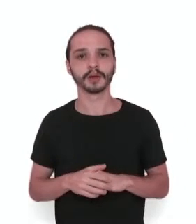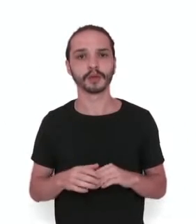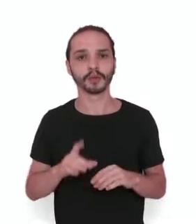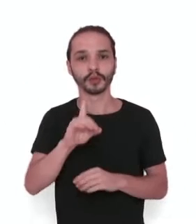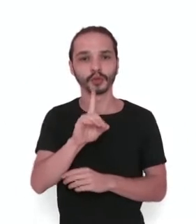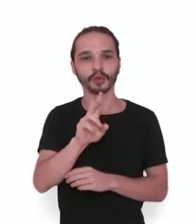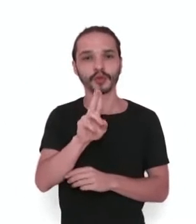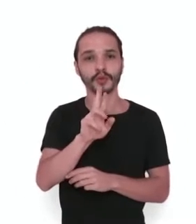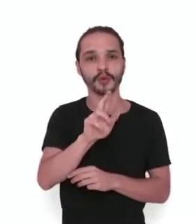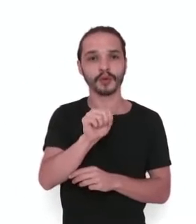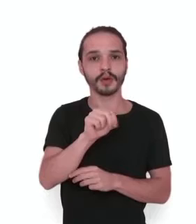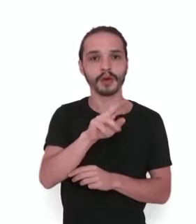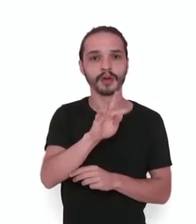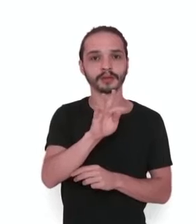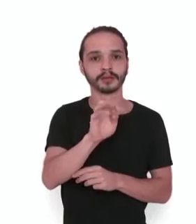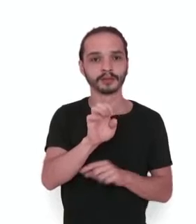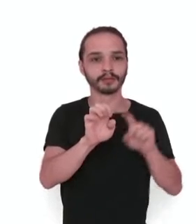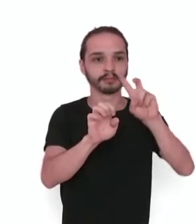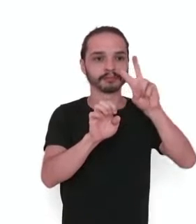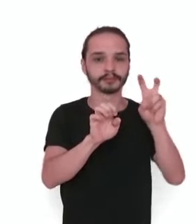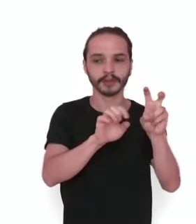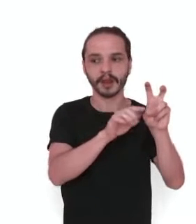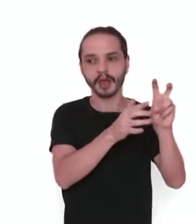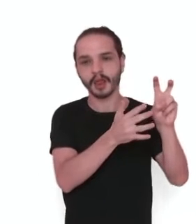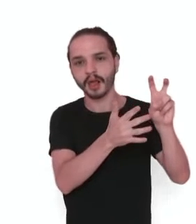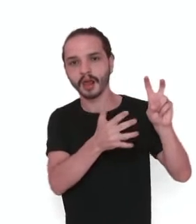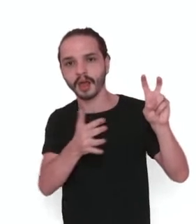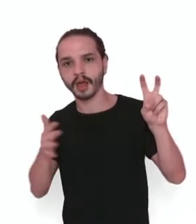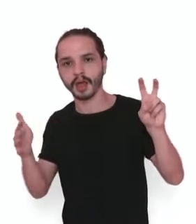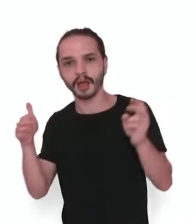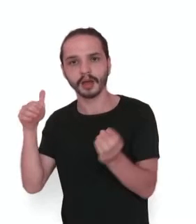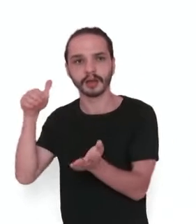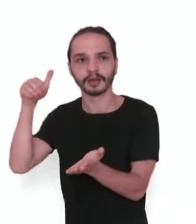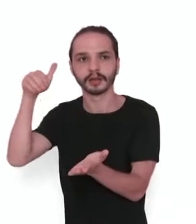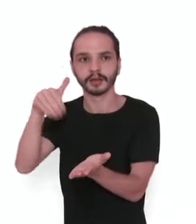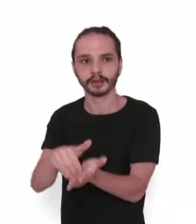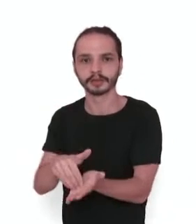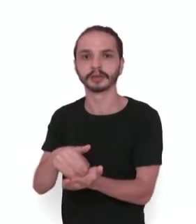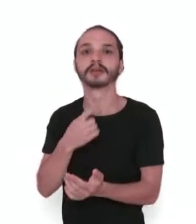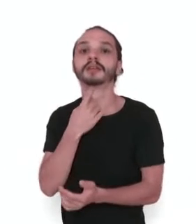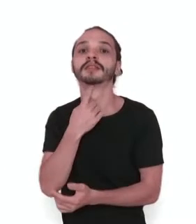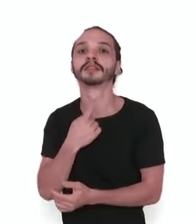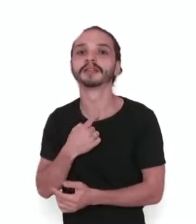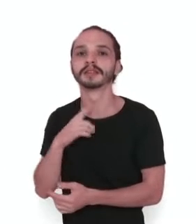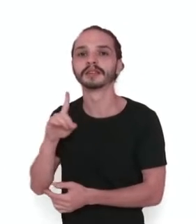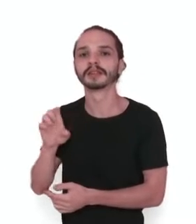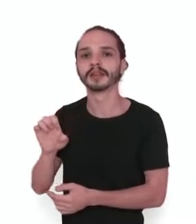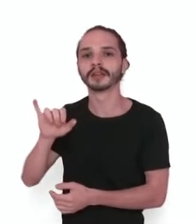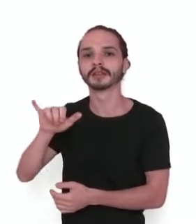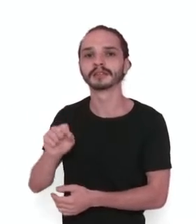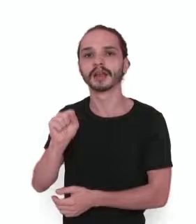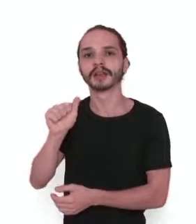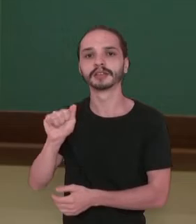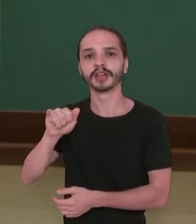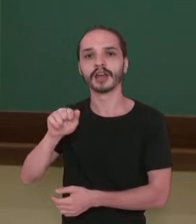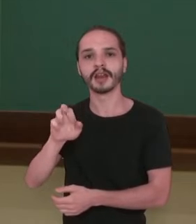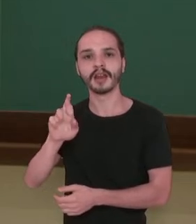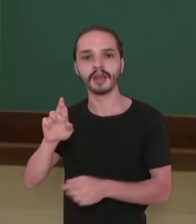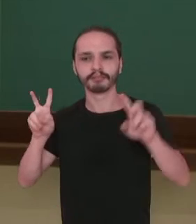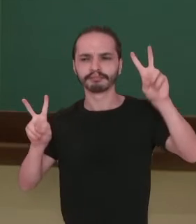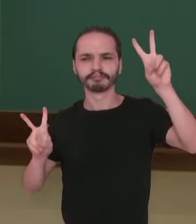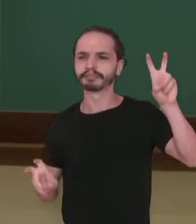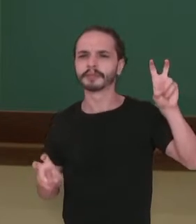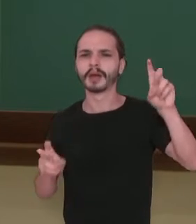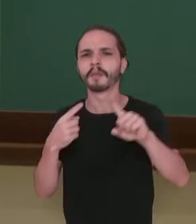durante veio antecedida pelas aspas e as aspas se fecharam ali na palavra desejarem, na última linha aqui, né? Então, para que a